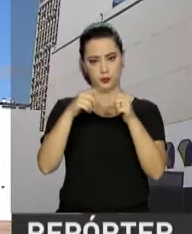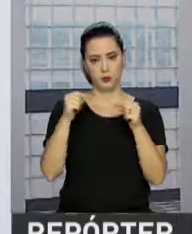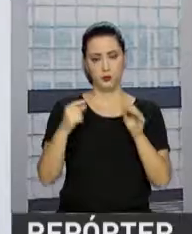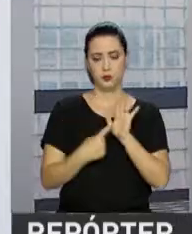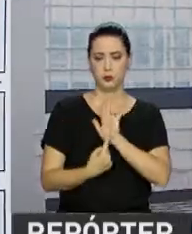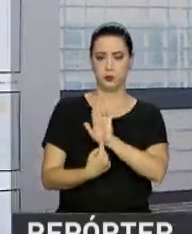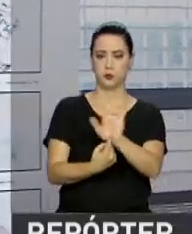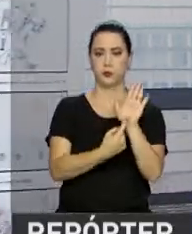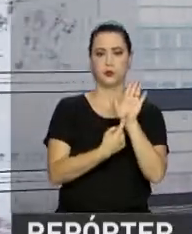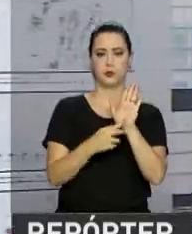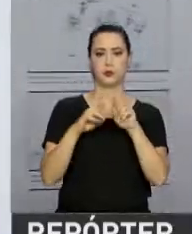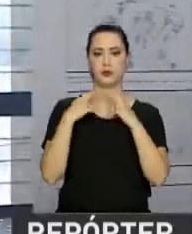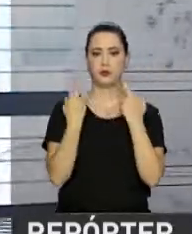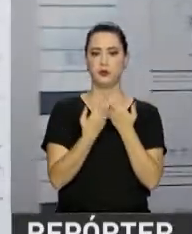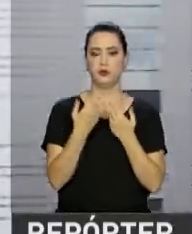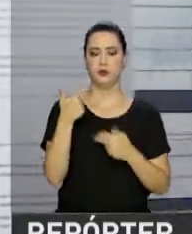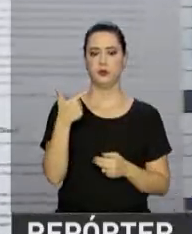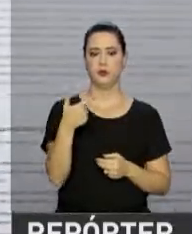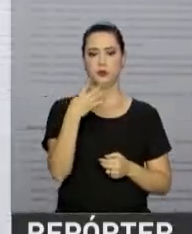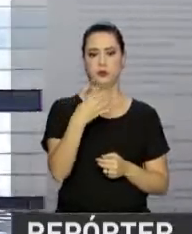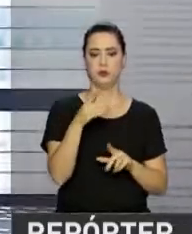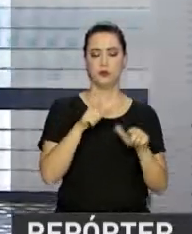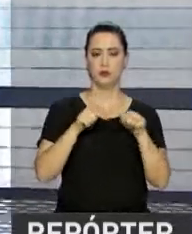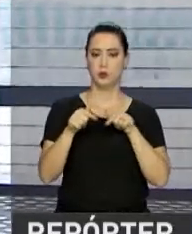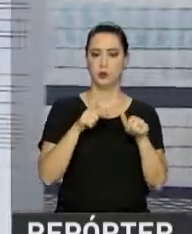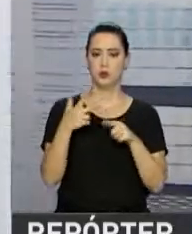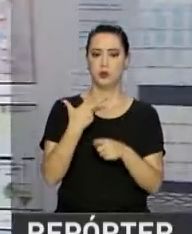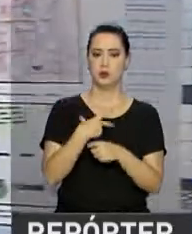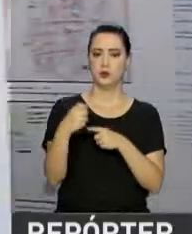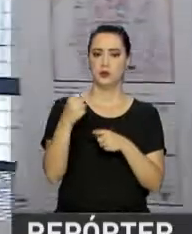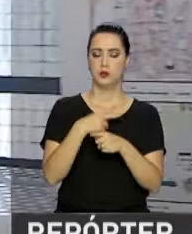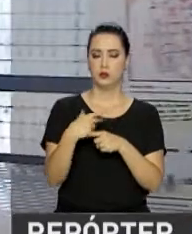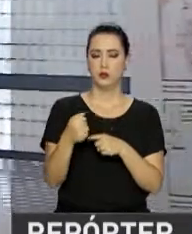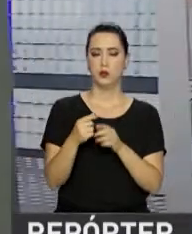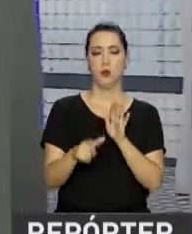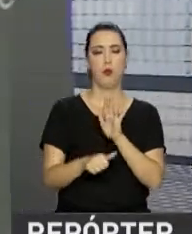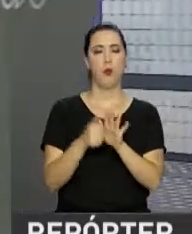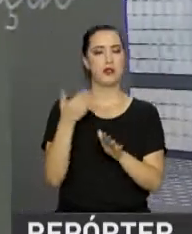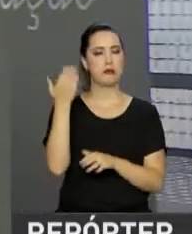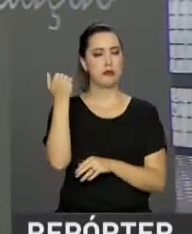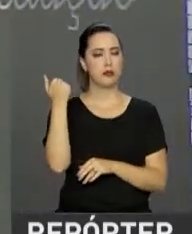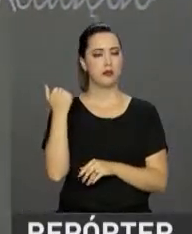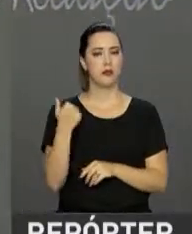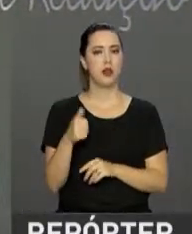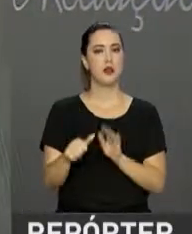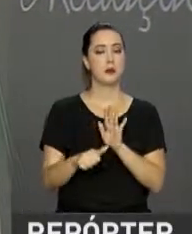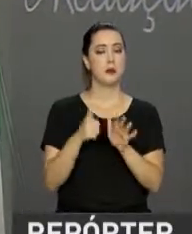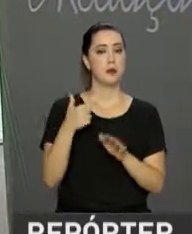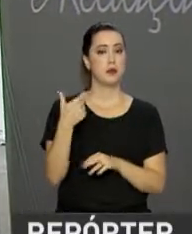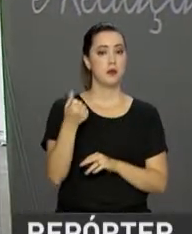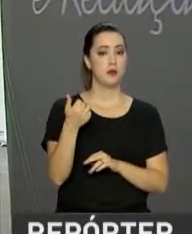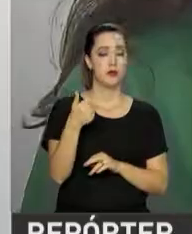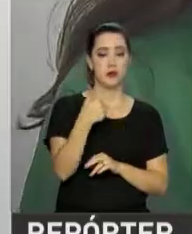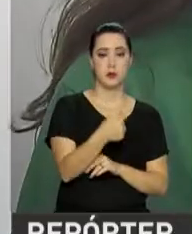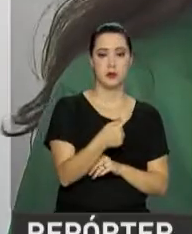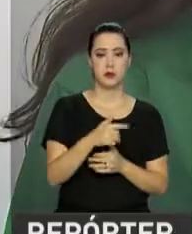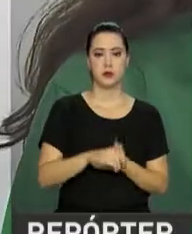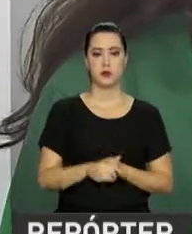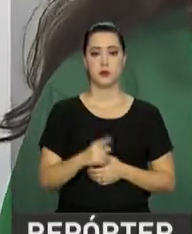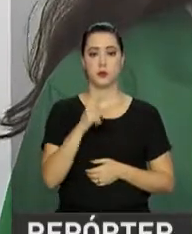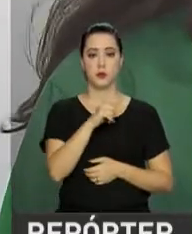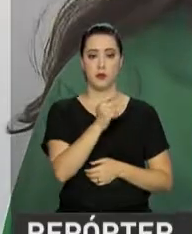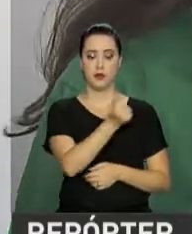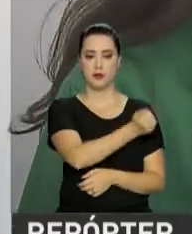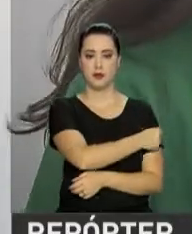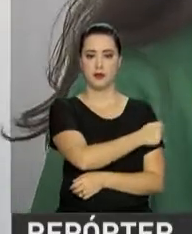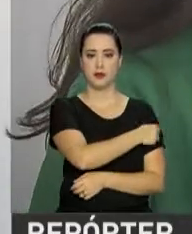mostra reúne 24 trabalhos vencedores desde a primeira edição do concurso em 2007 essa